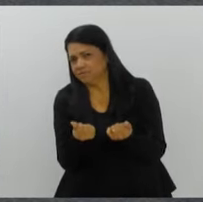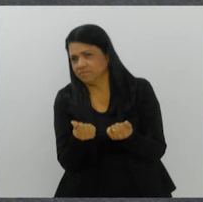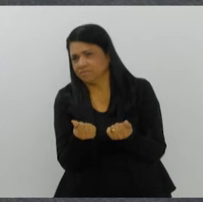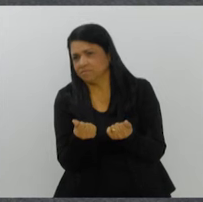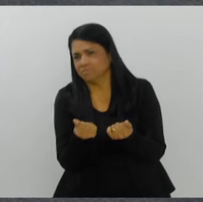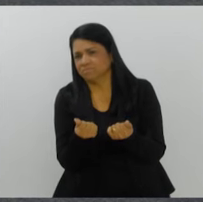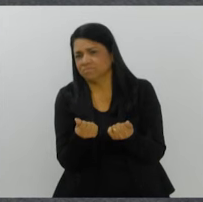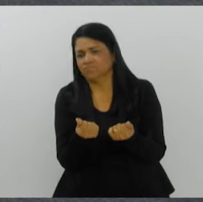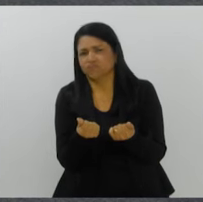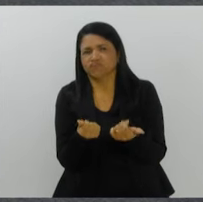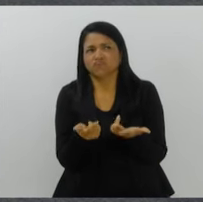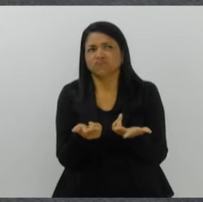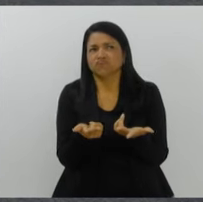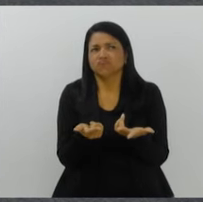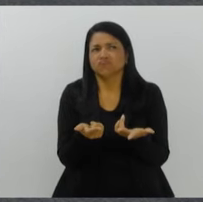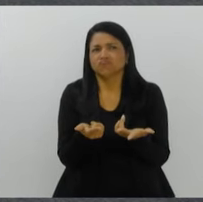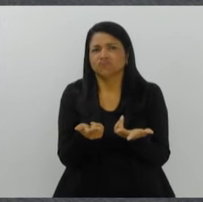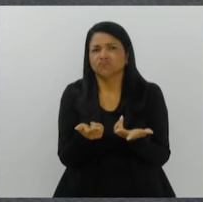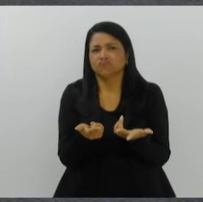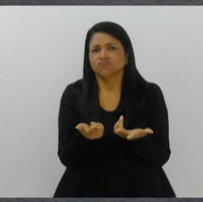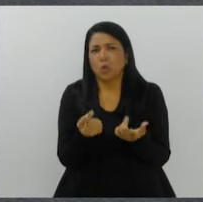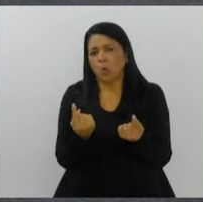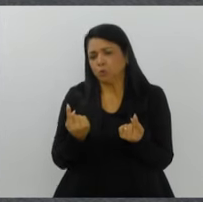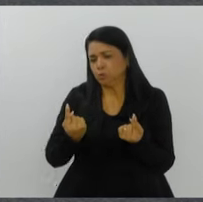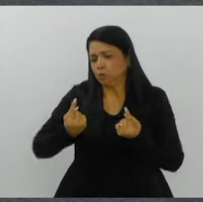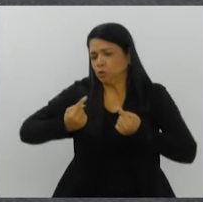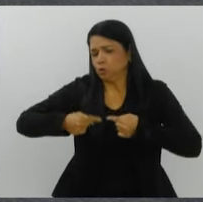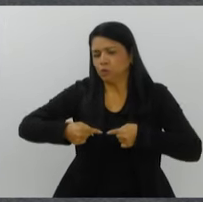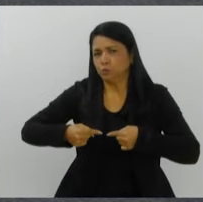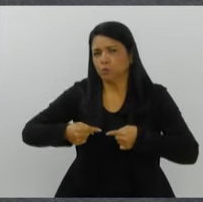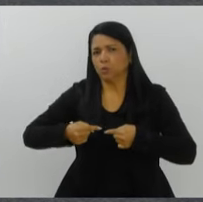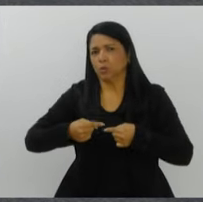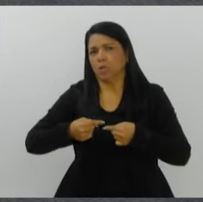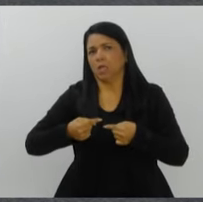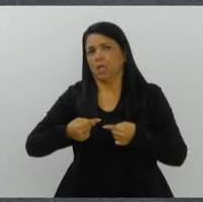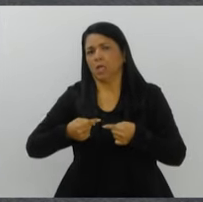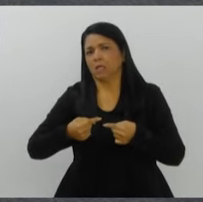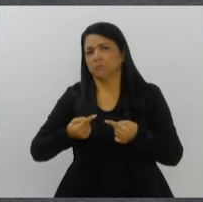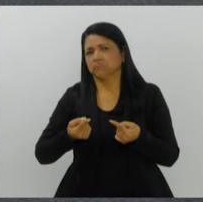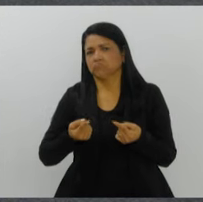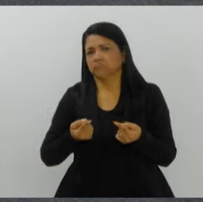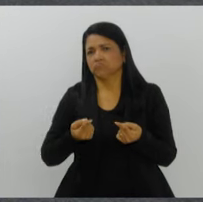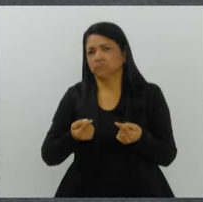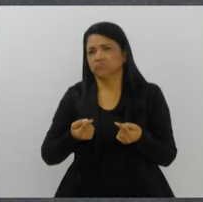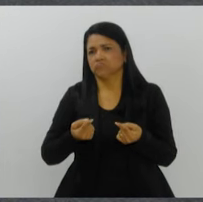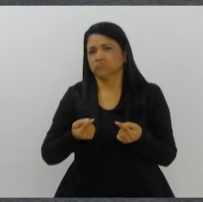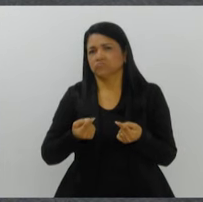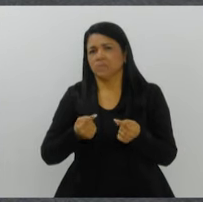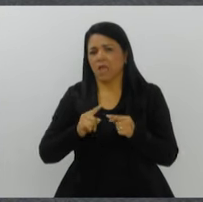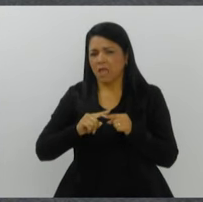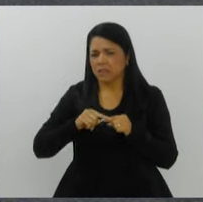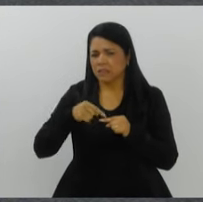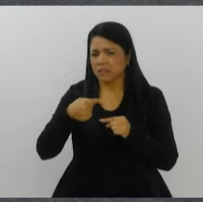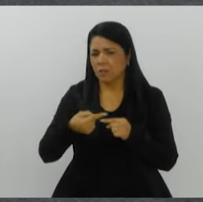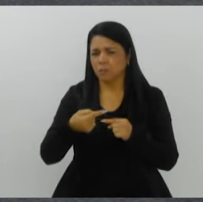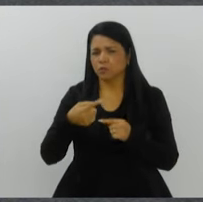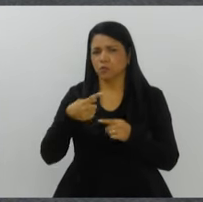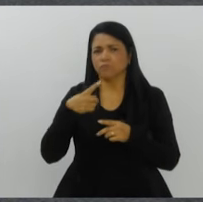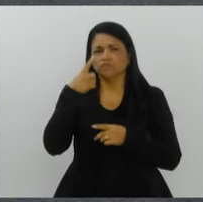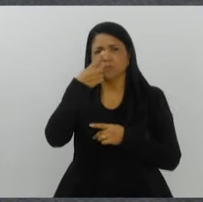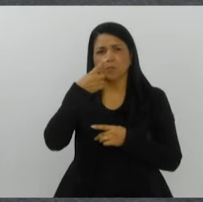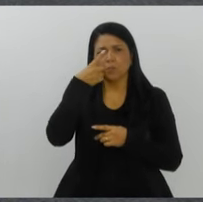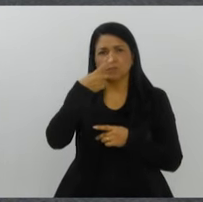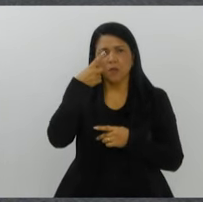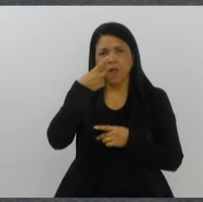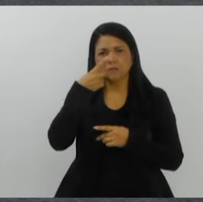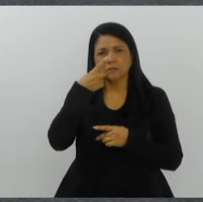que eu tenha disputado de maneira objetiva, sobretudo depois que eu virei parlamentar, em